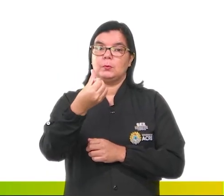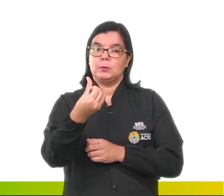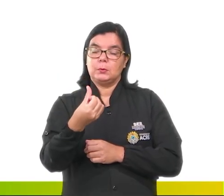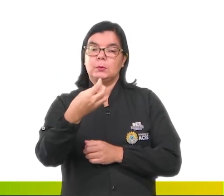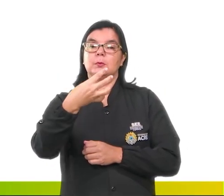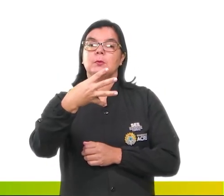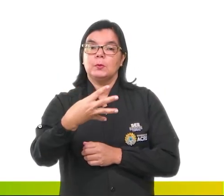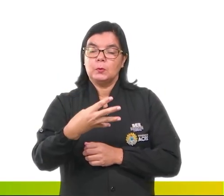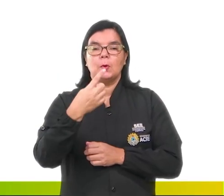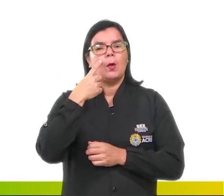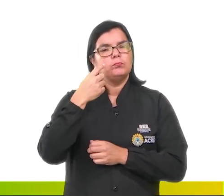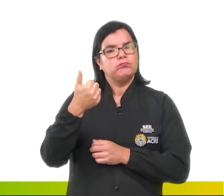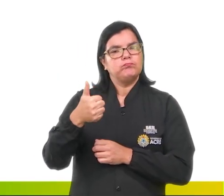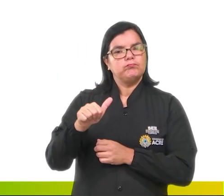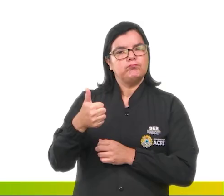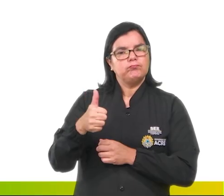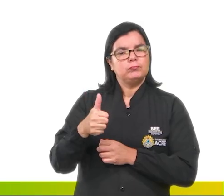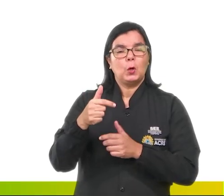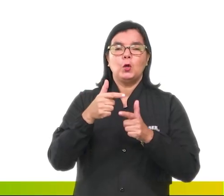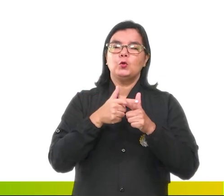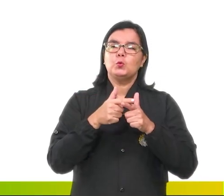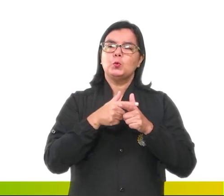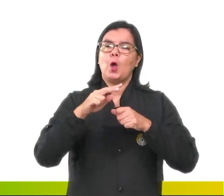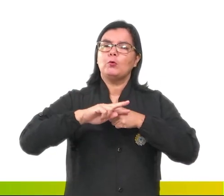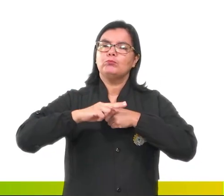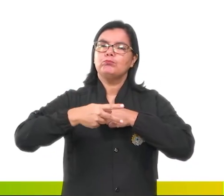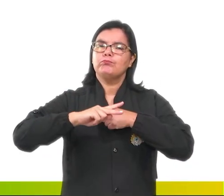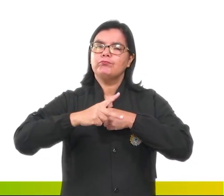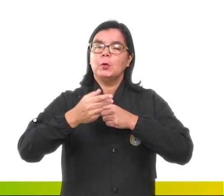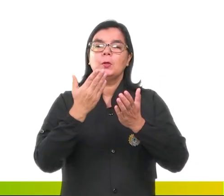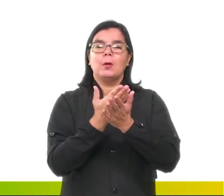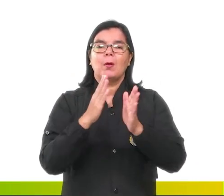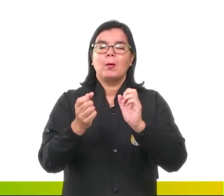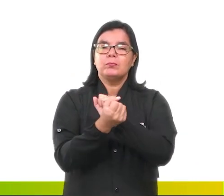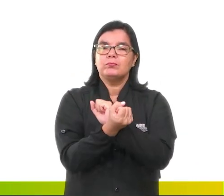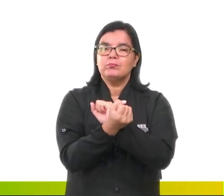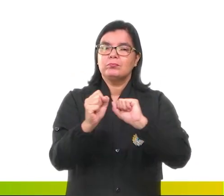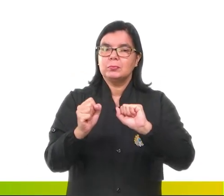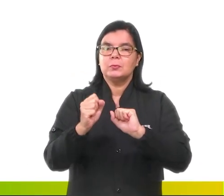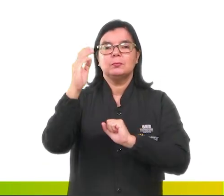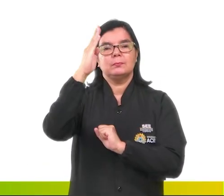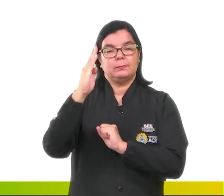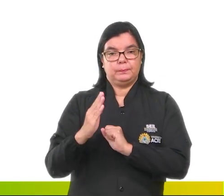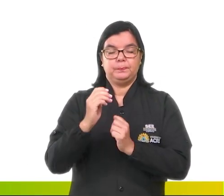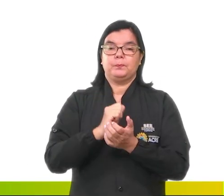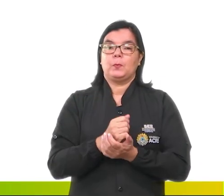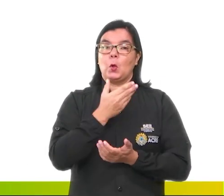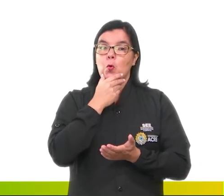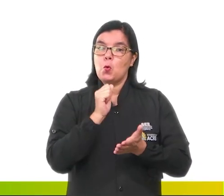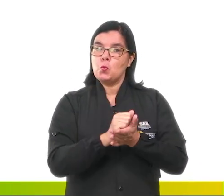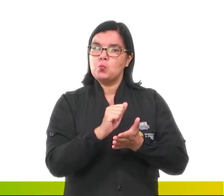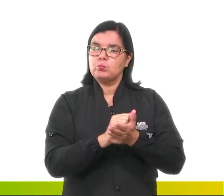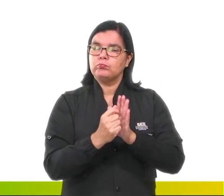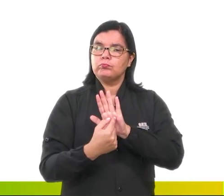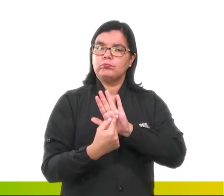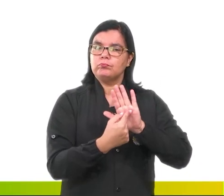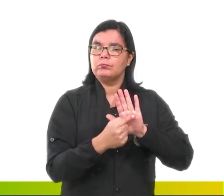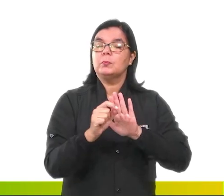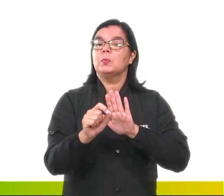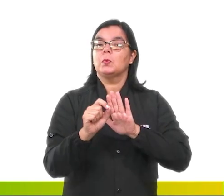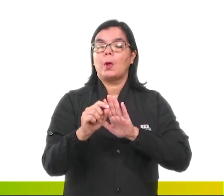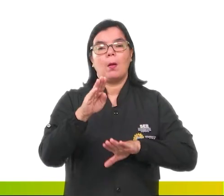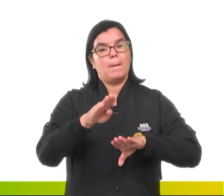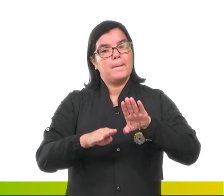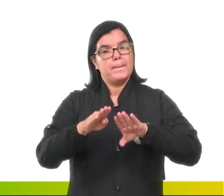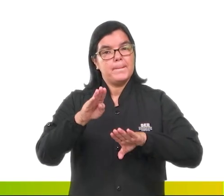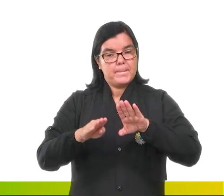1964, analisa as consequências da abolição da escravidão no Brasil. O autor demonstra que, apesar